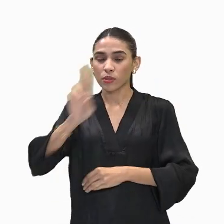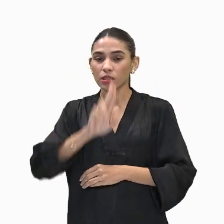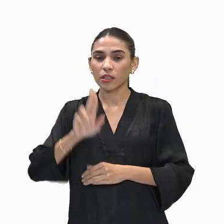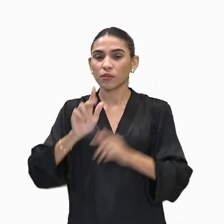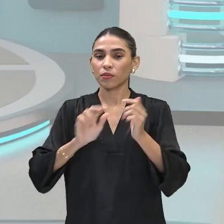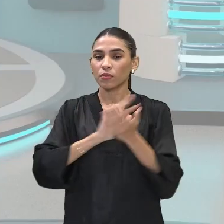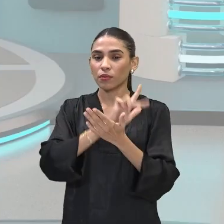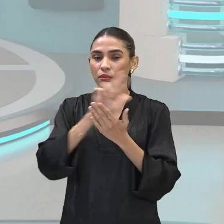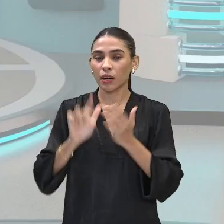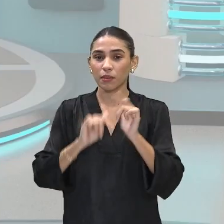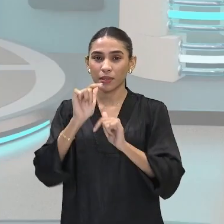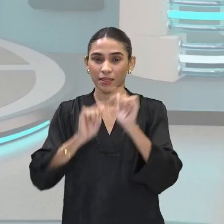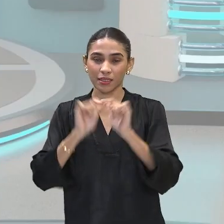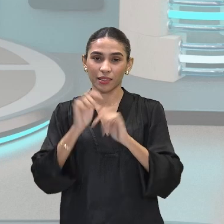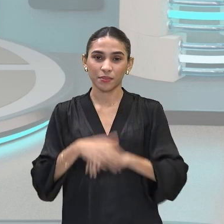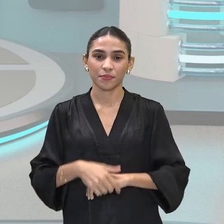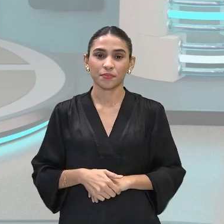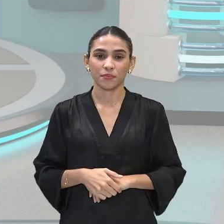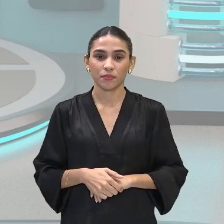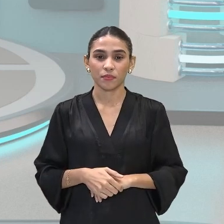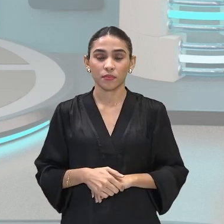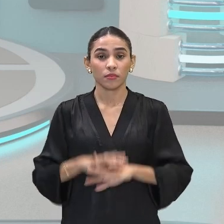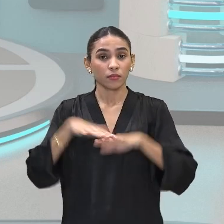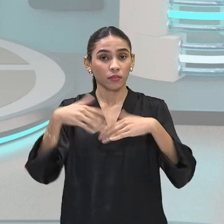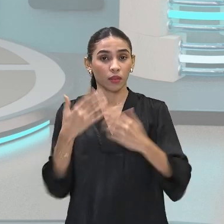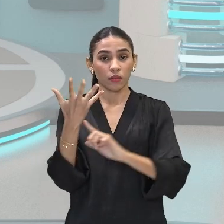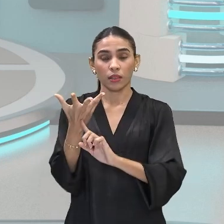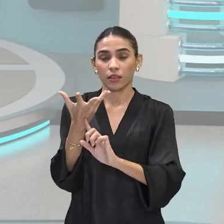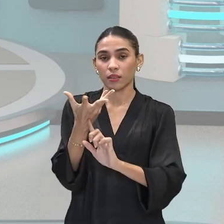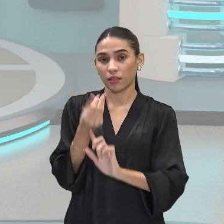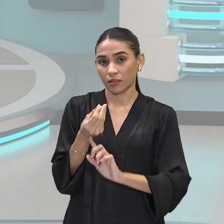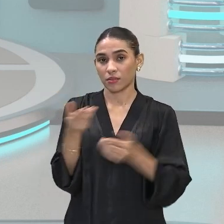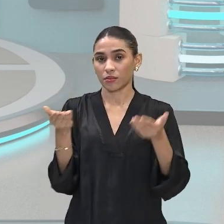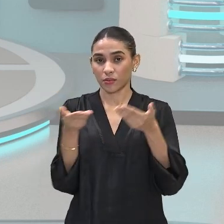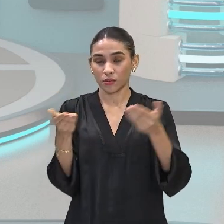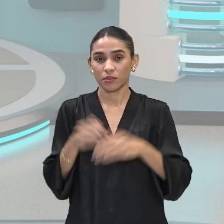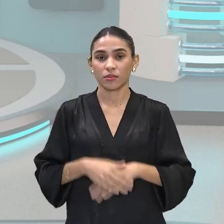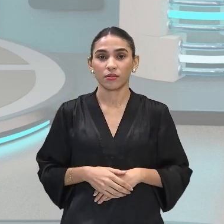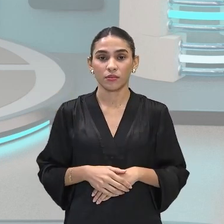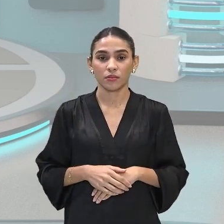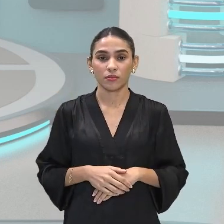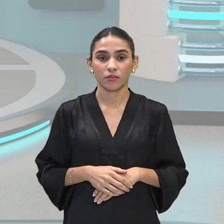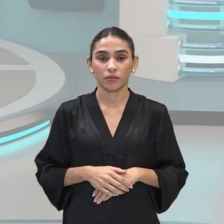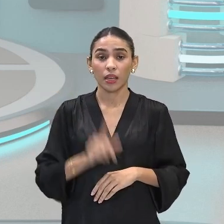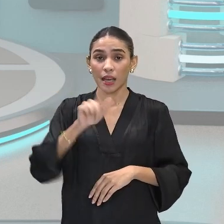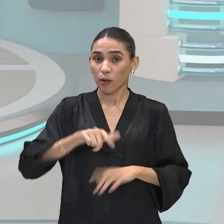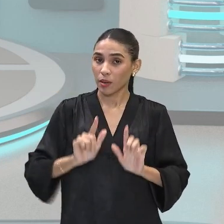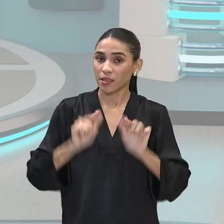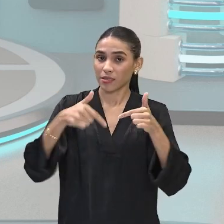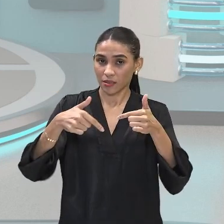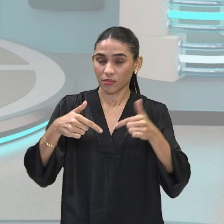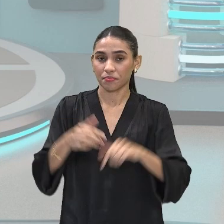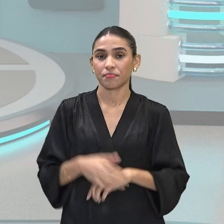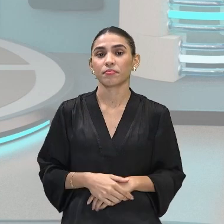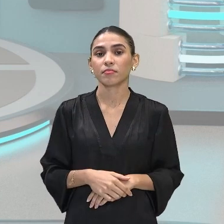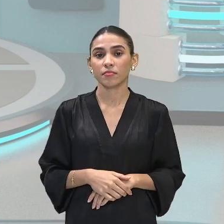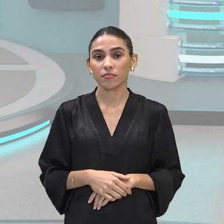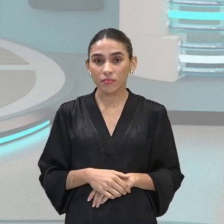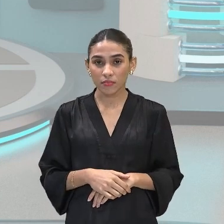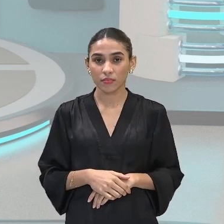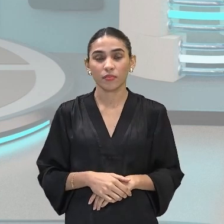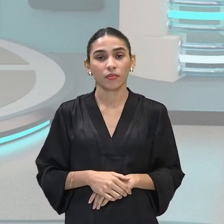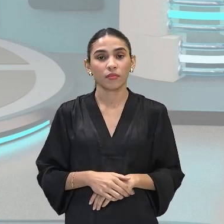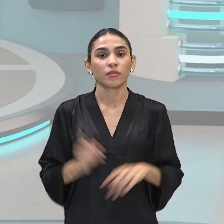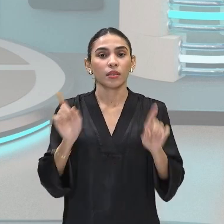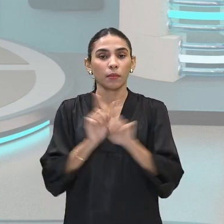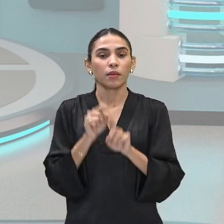materiais. Então, a arte hoje, ela é uma manifestação, ela é uma forma de